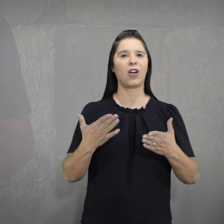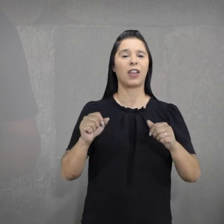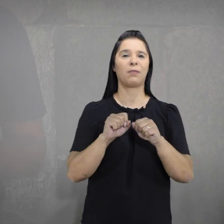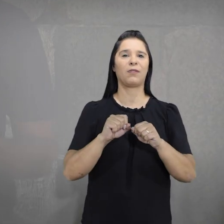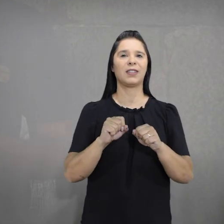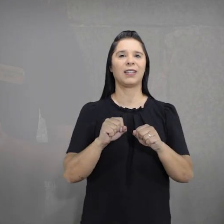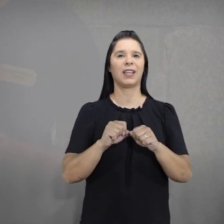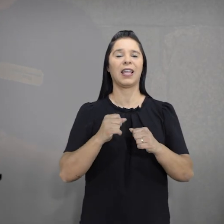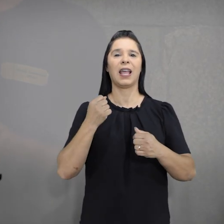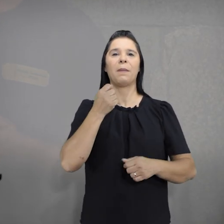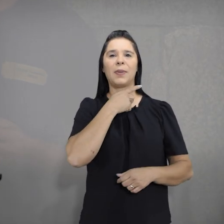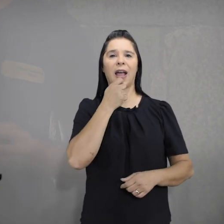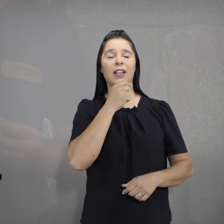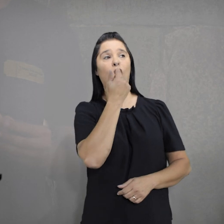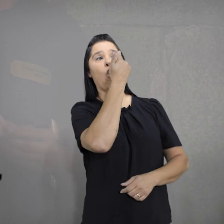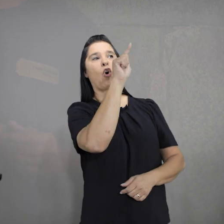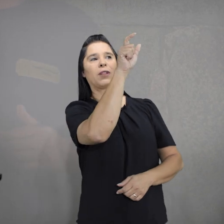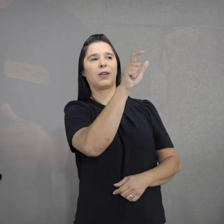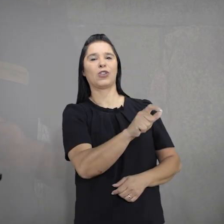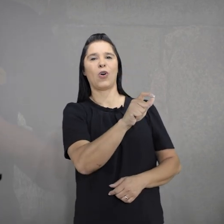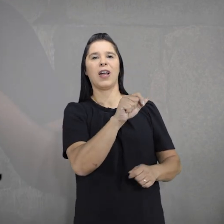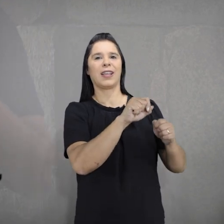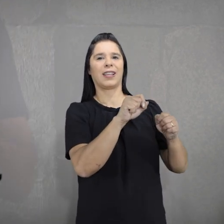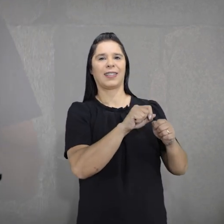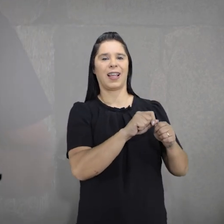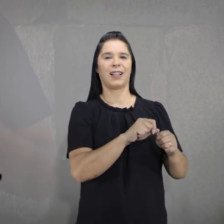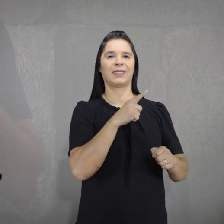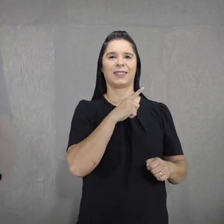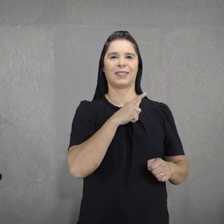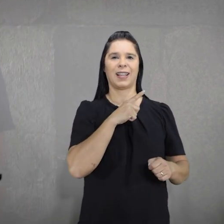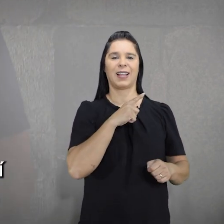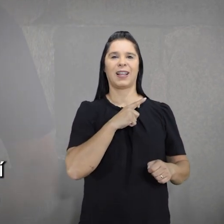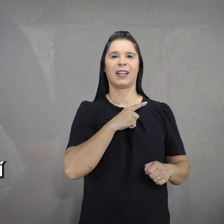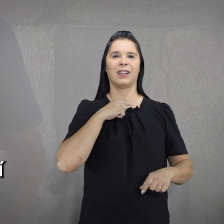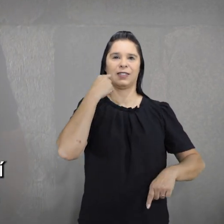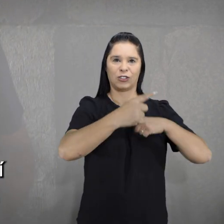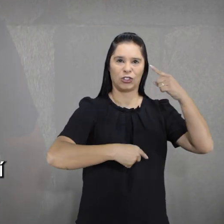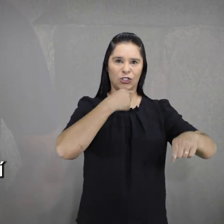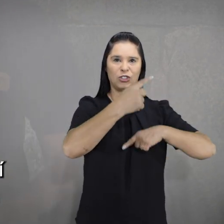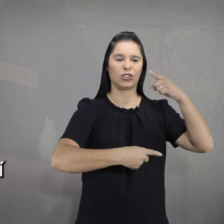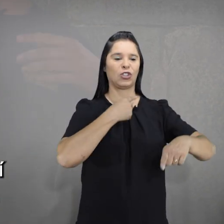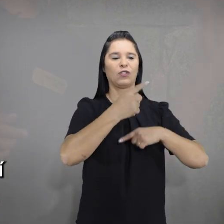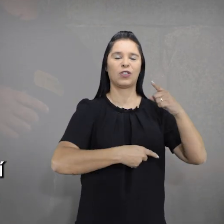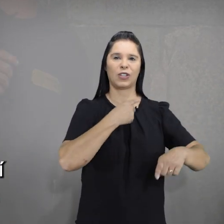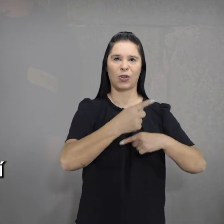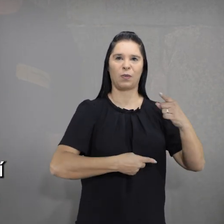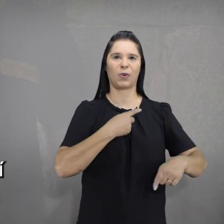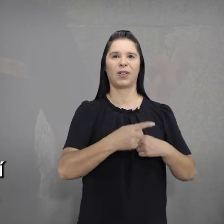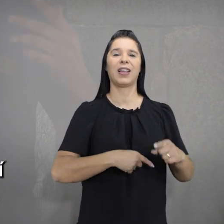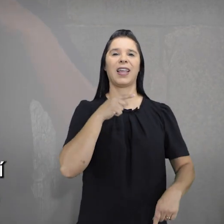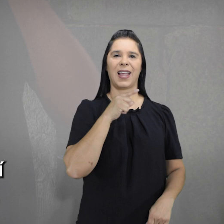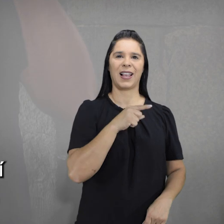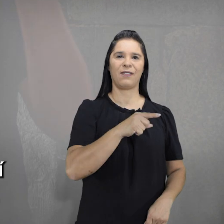outra torre, né? Então, assim, vamos supor, o cara tá lá, o cara dobrou o sino, você dá um dobro no meio dele, porque aí